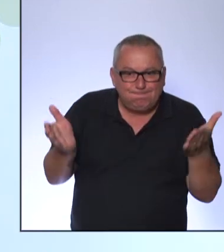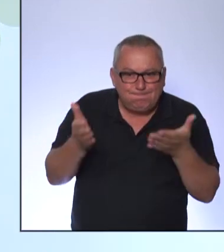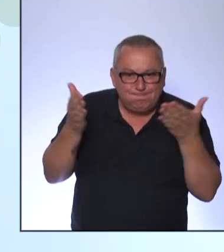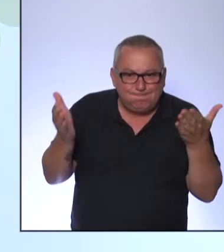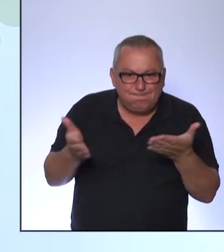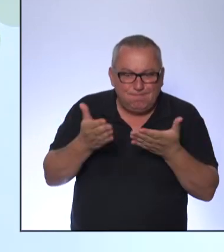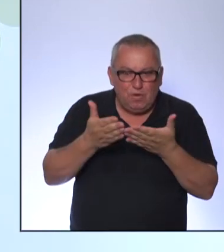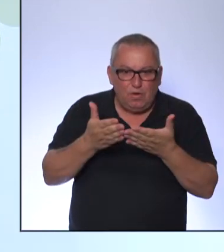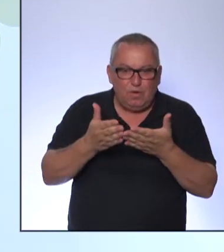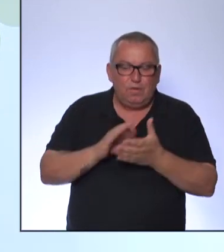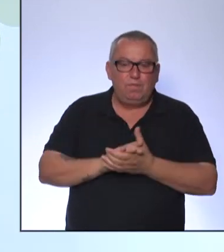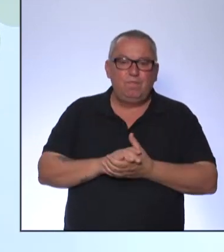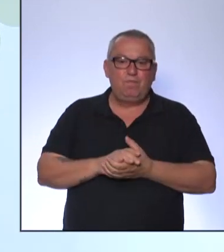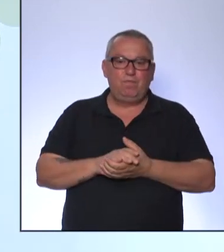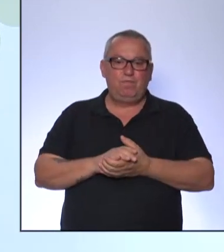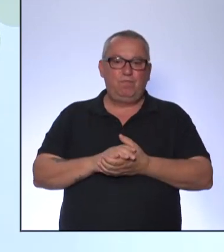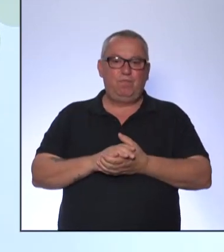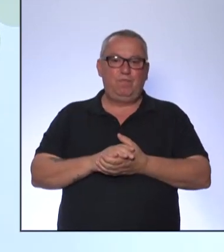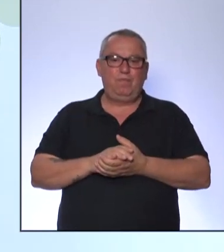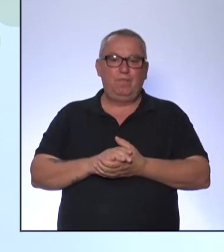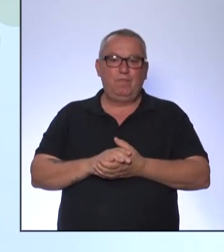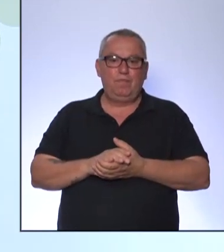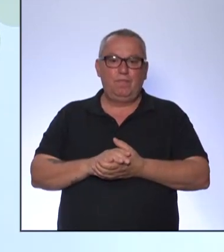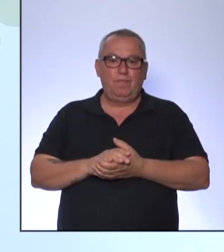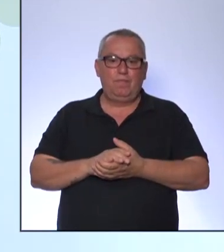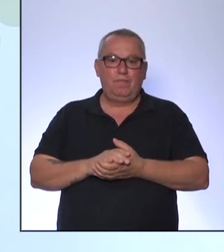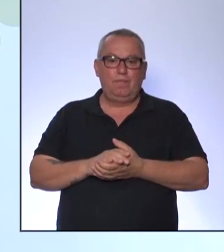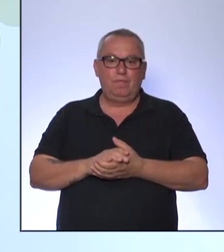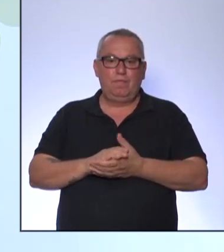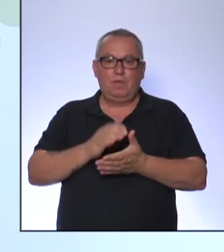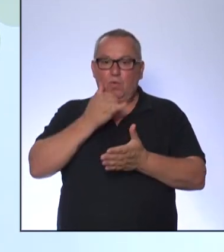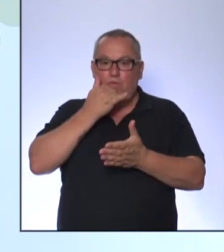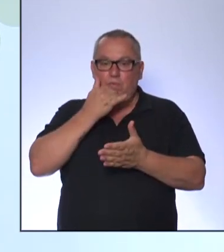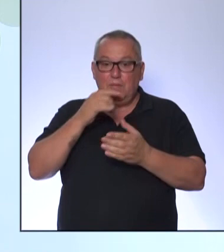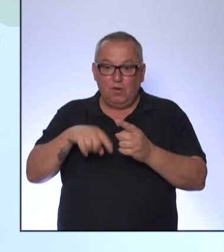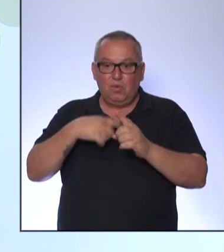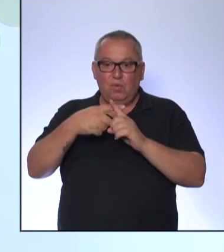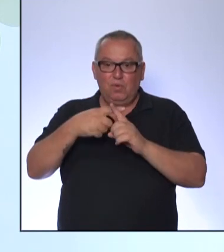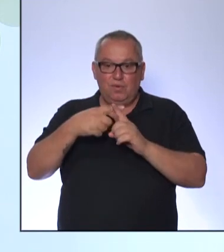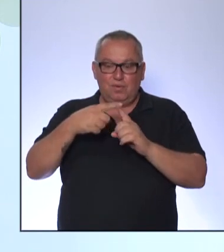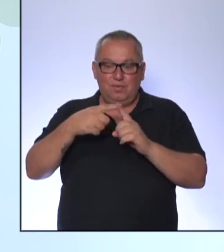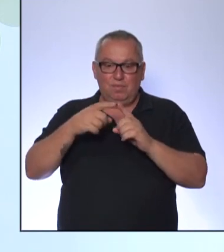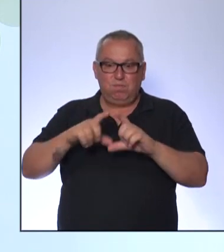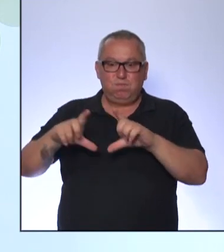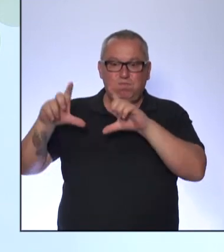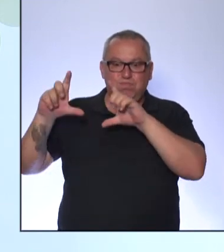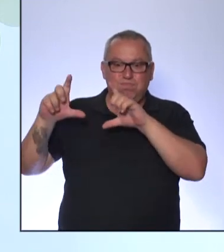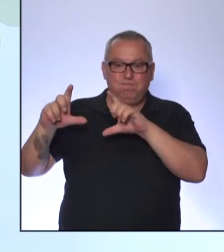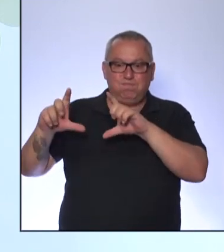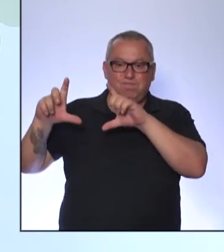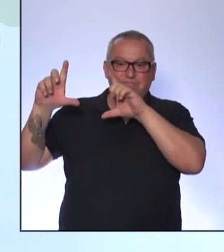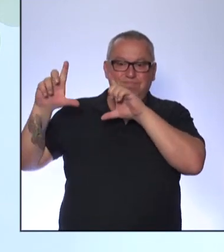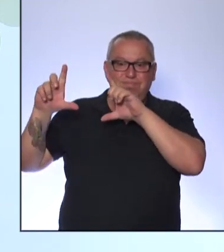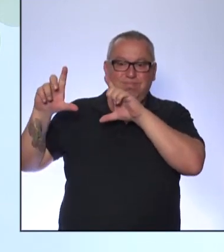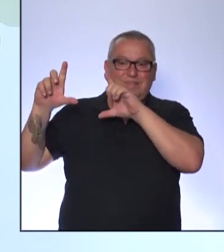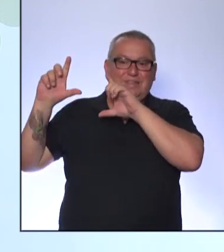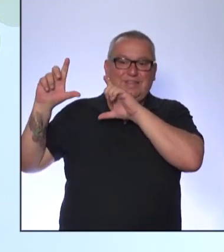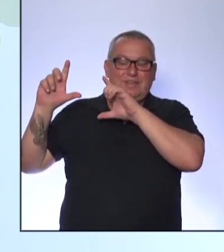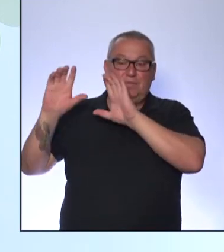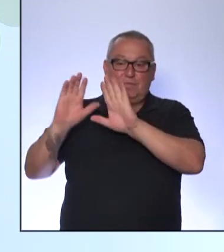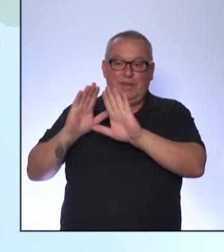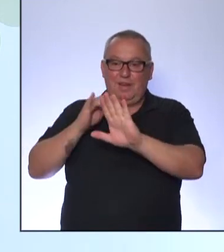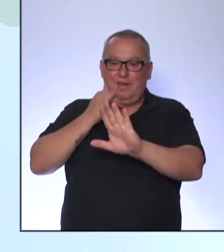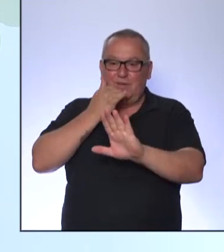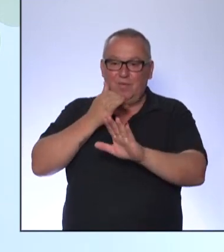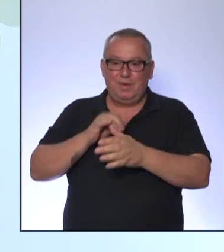ir para o próximo slide. Não, desculpa, só mais um. Não, acho que ficou antes, desculpa.